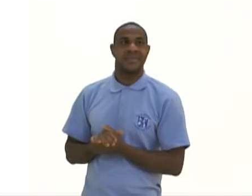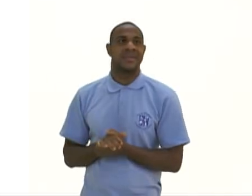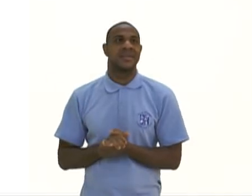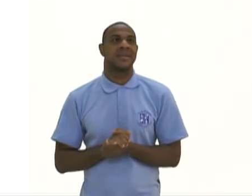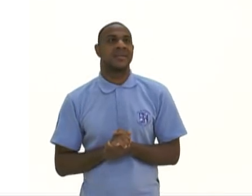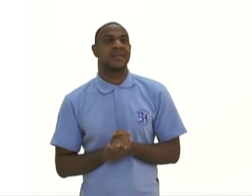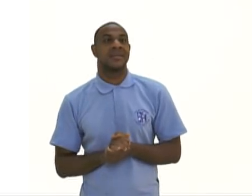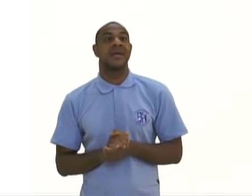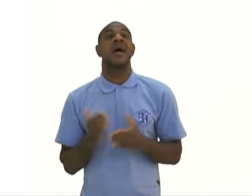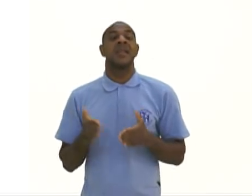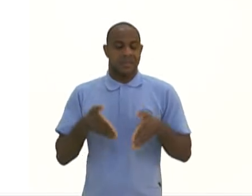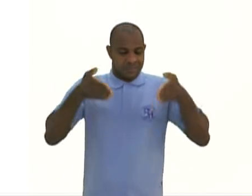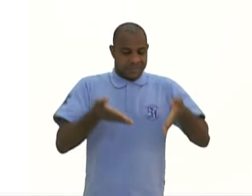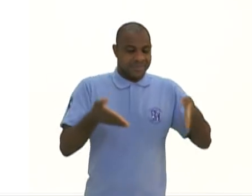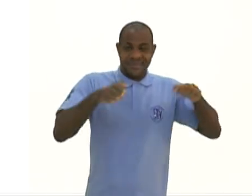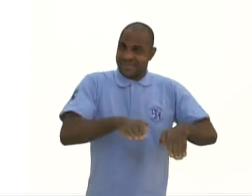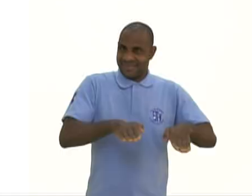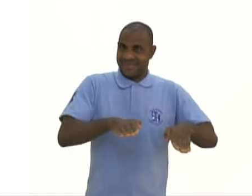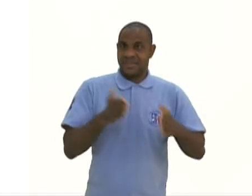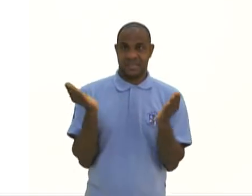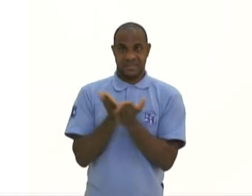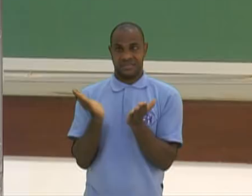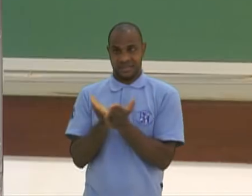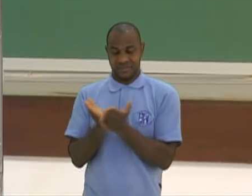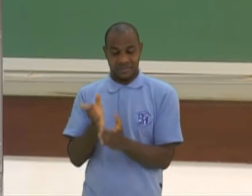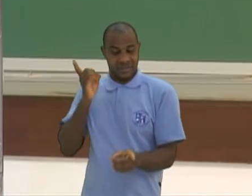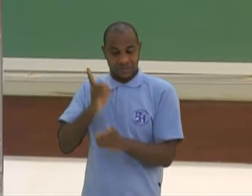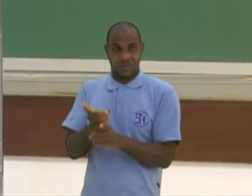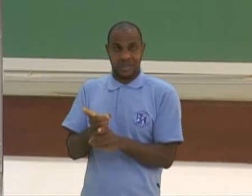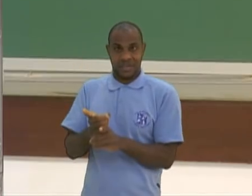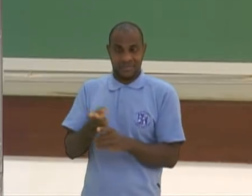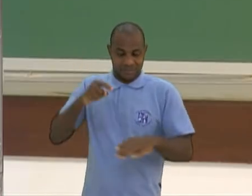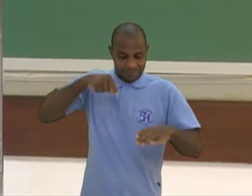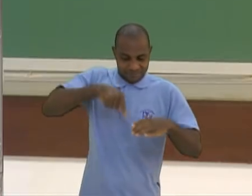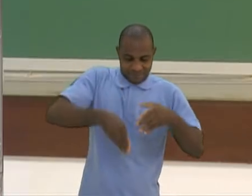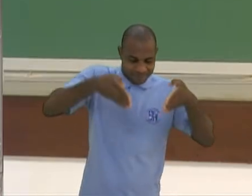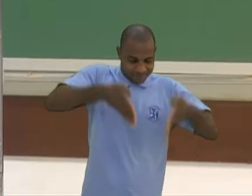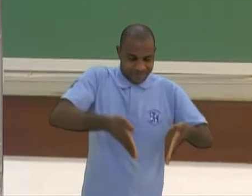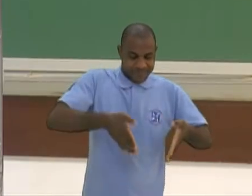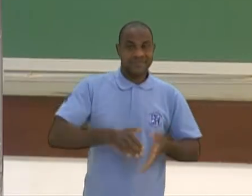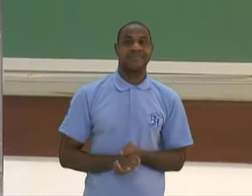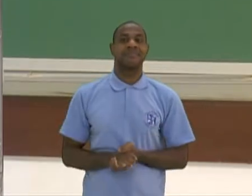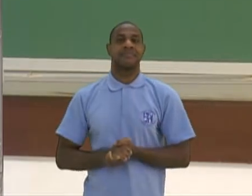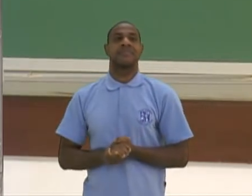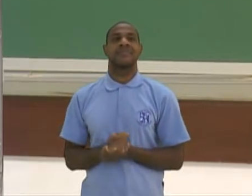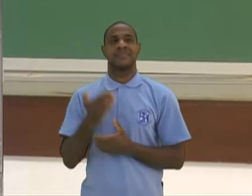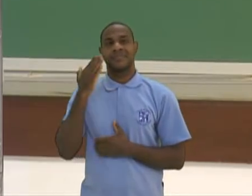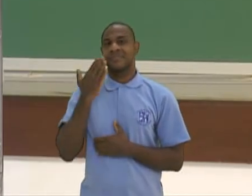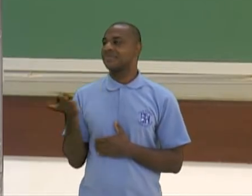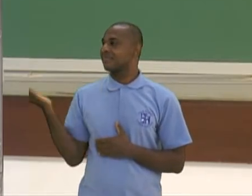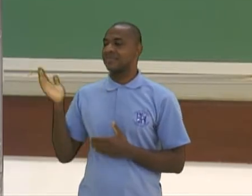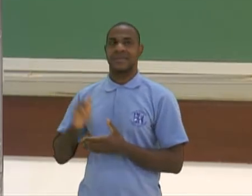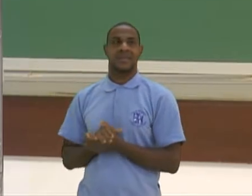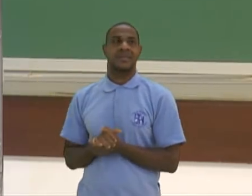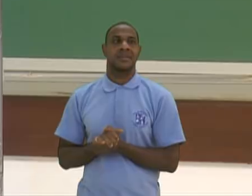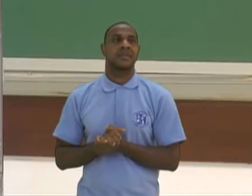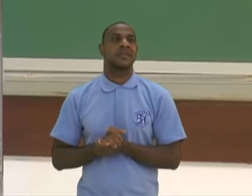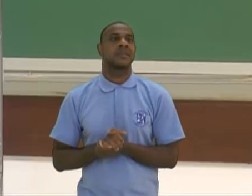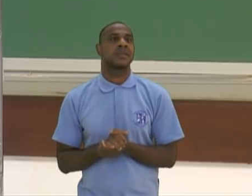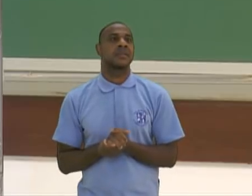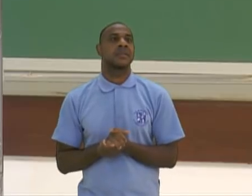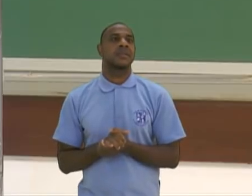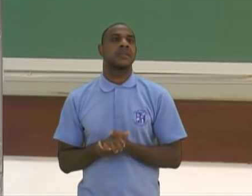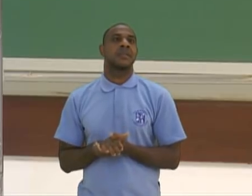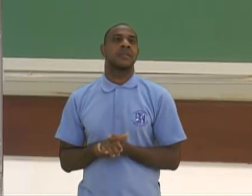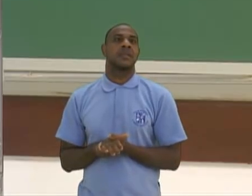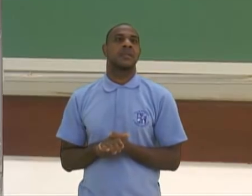né? Catacumbas. Lembrando que as catapultas são as máquinas de guerra, né? Pelo amor de Deus. Mas foi boa, boa, professor,